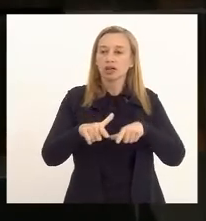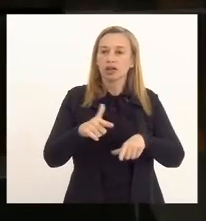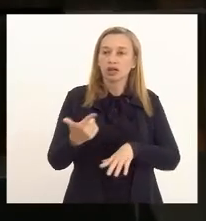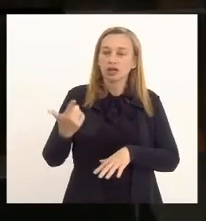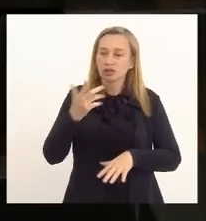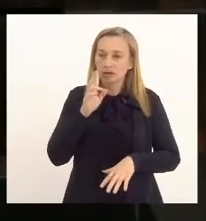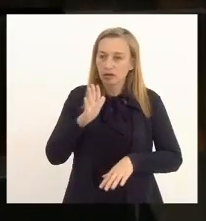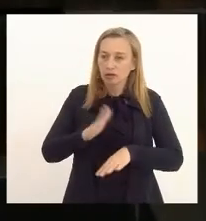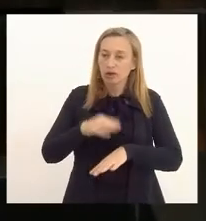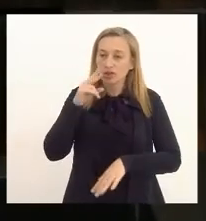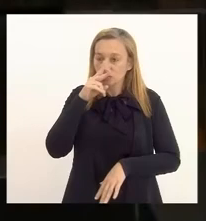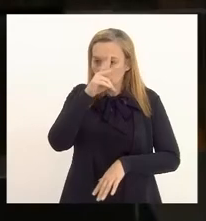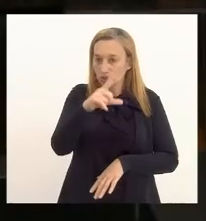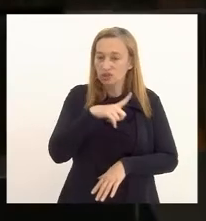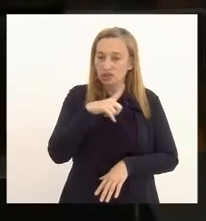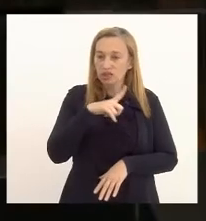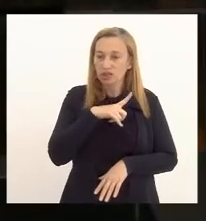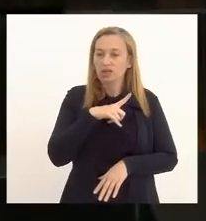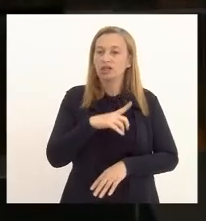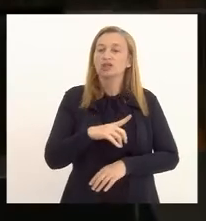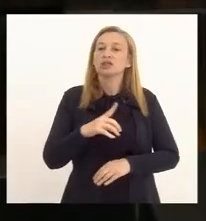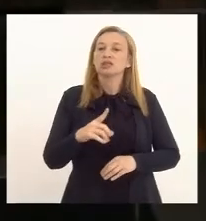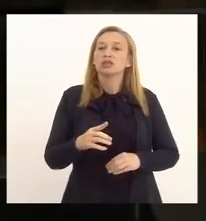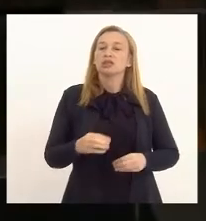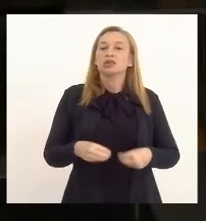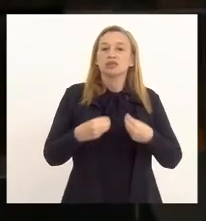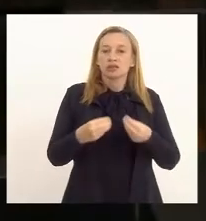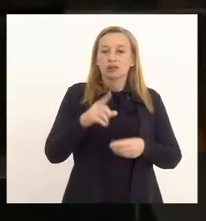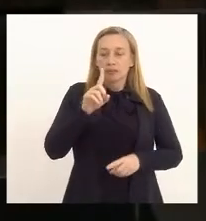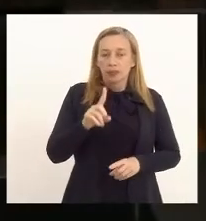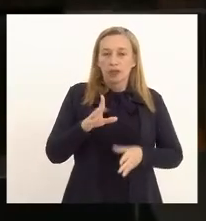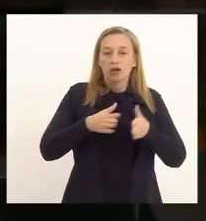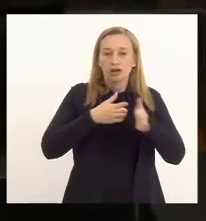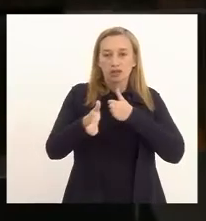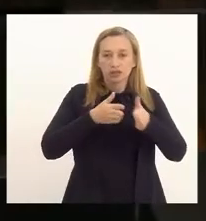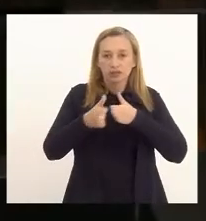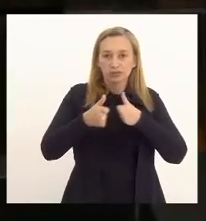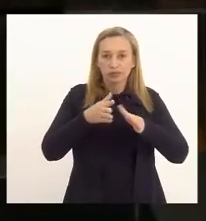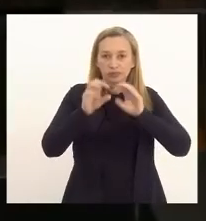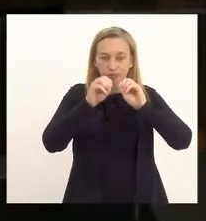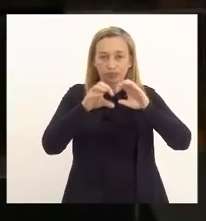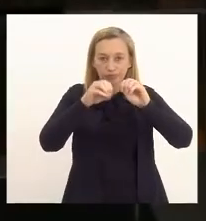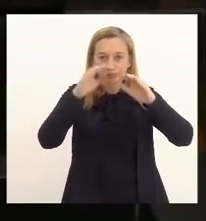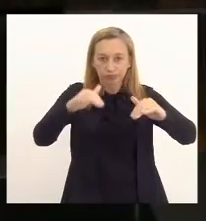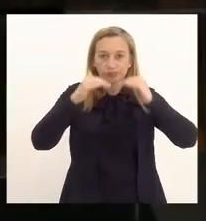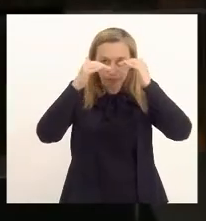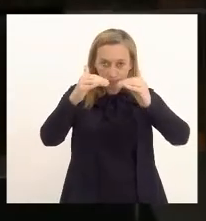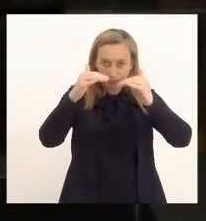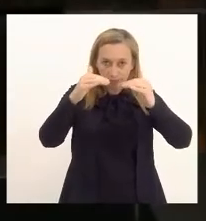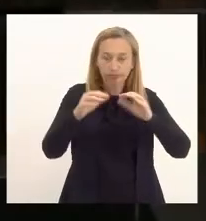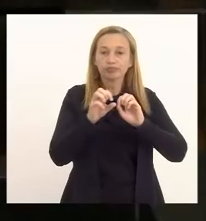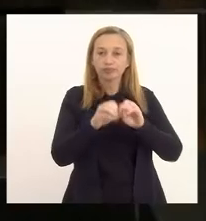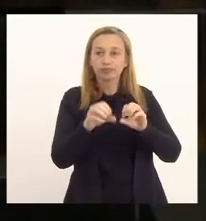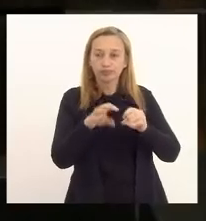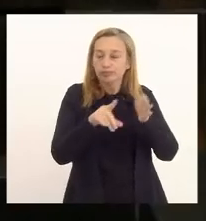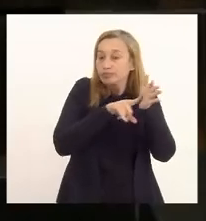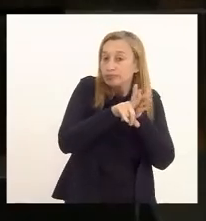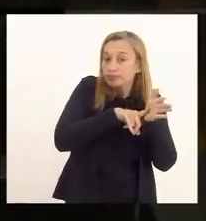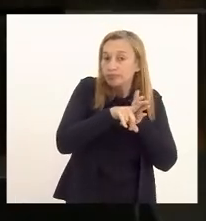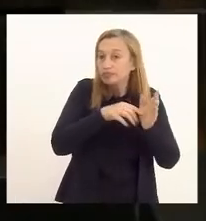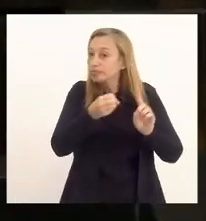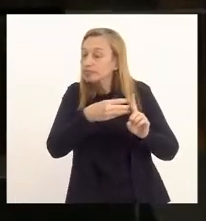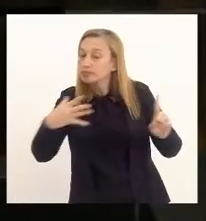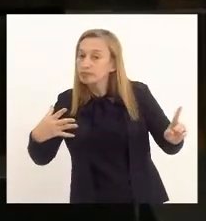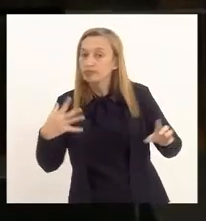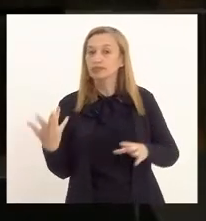mais fortalecida, garantindo acesso ao ensino superior, ensino, pesquisa e extensão